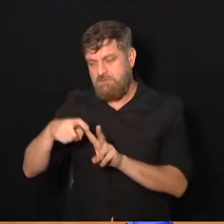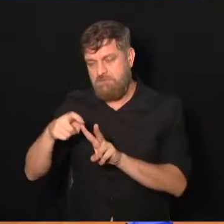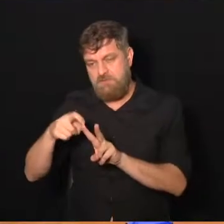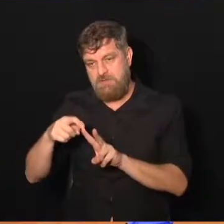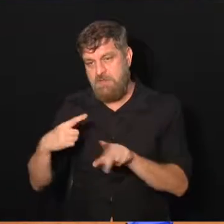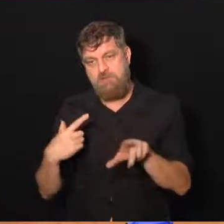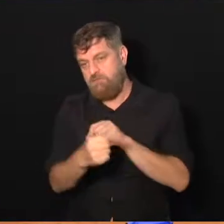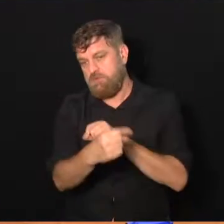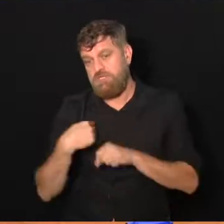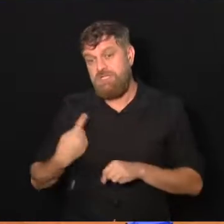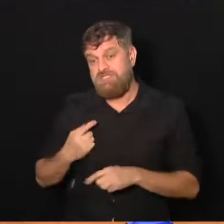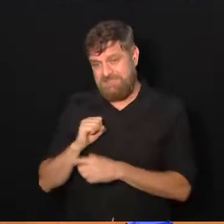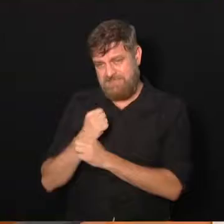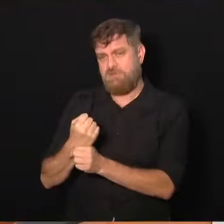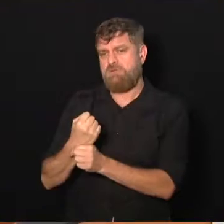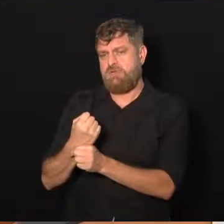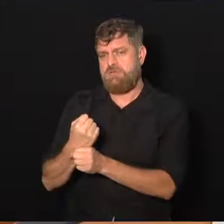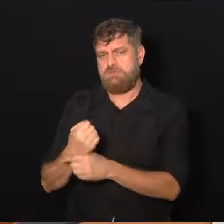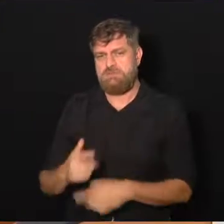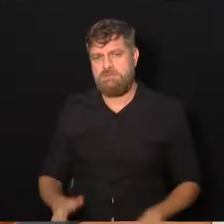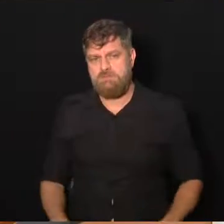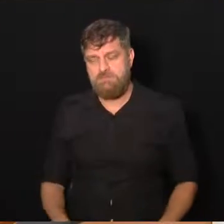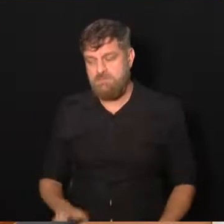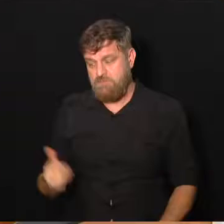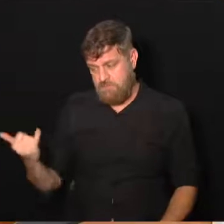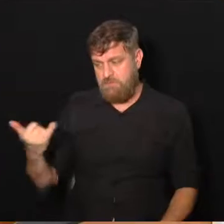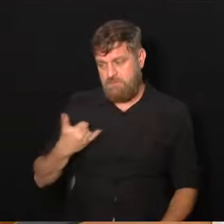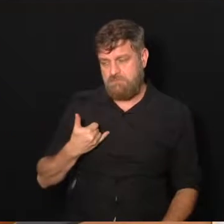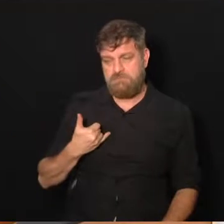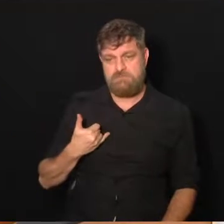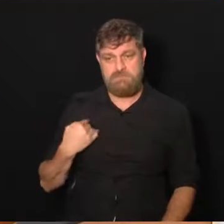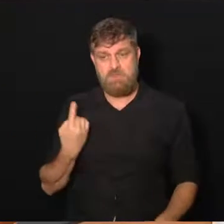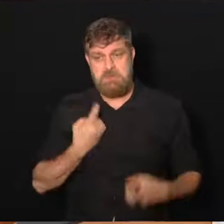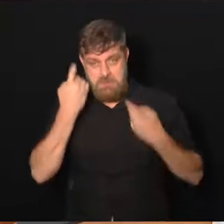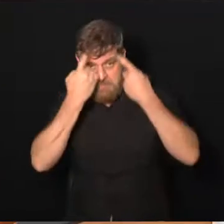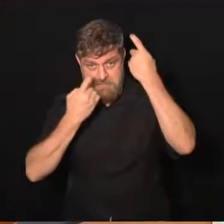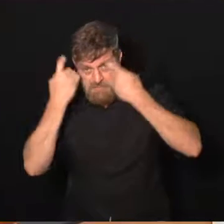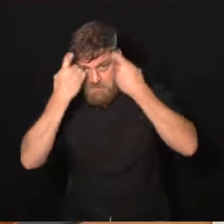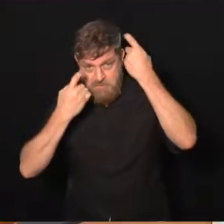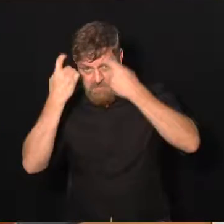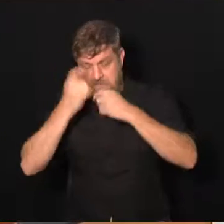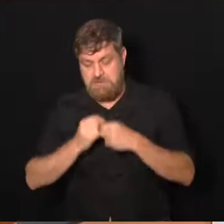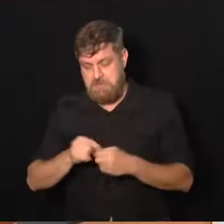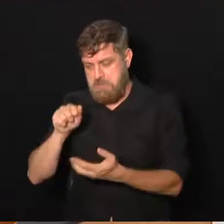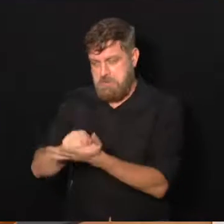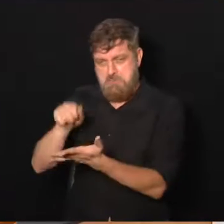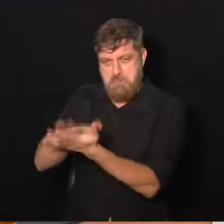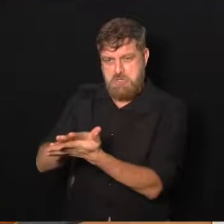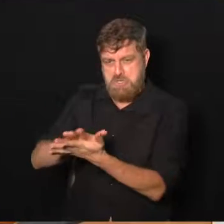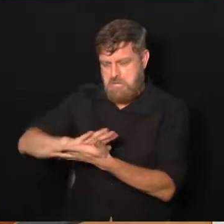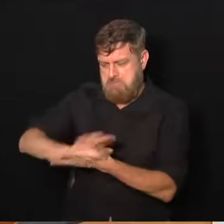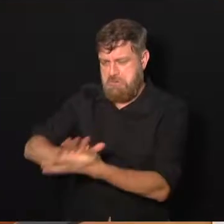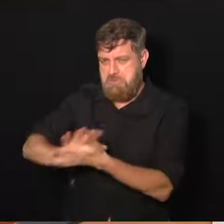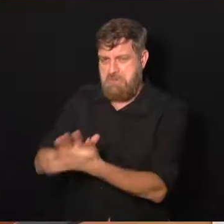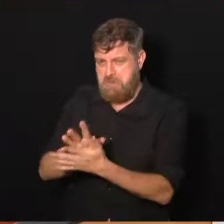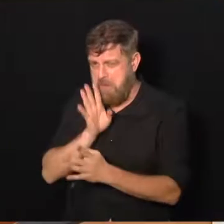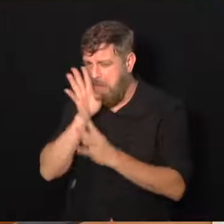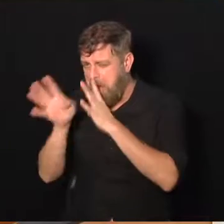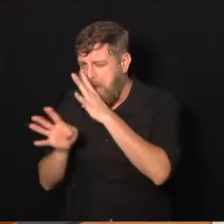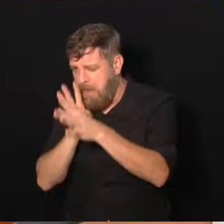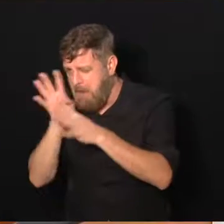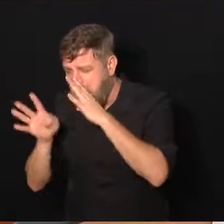né? E até mesmo porque, você falou bem, Flávio, a gente não está aqui preocupado em punir, responsabilizar em